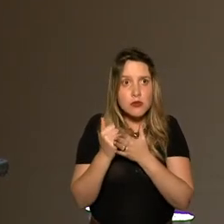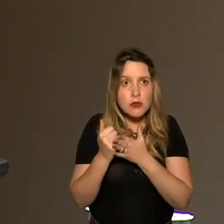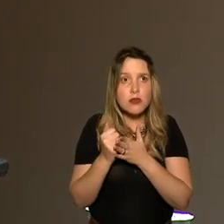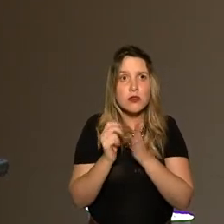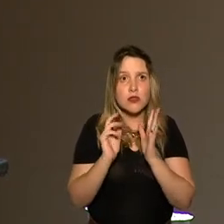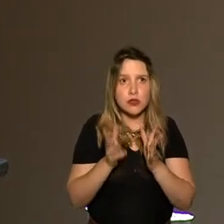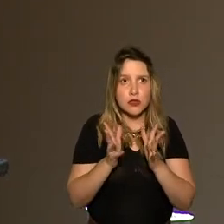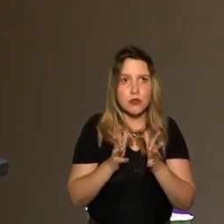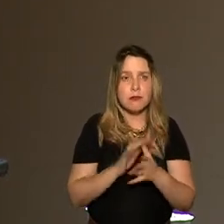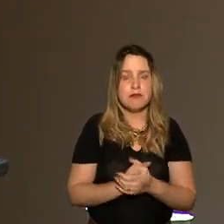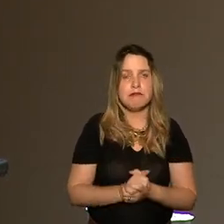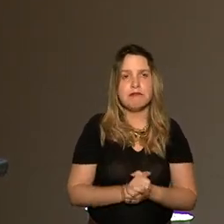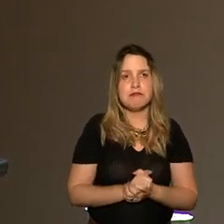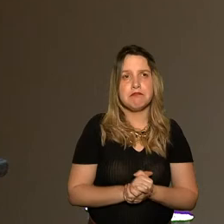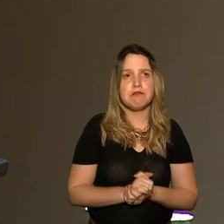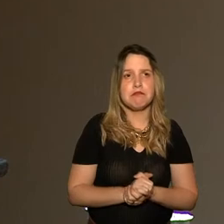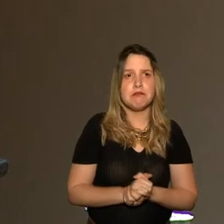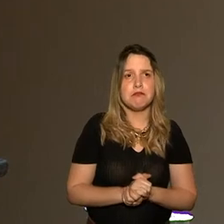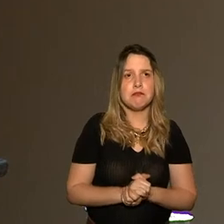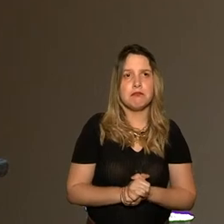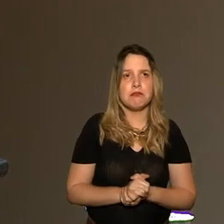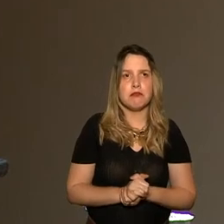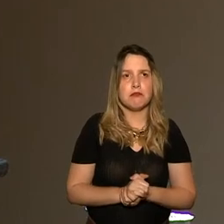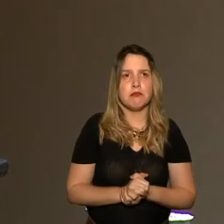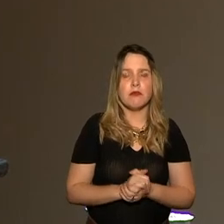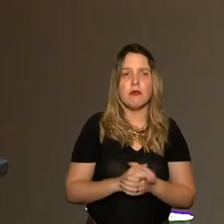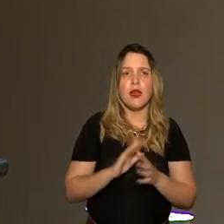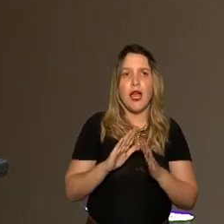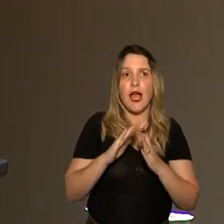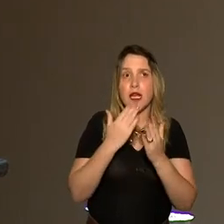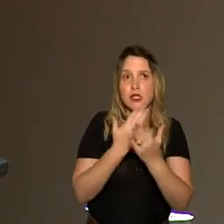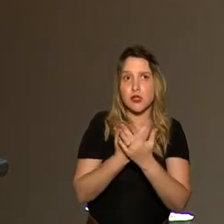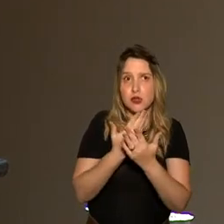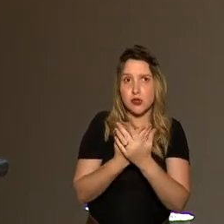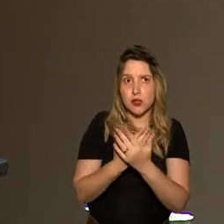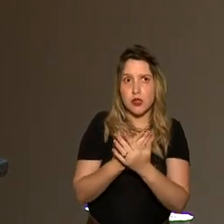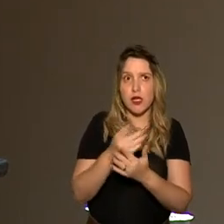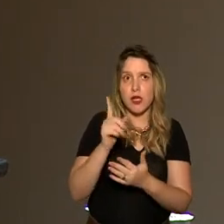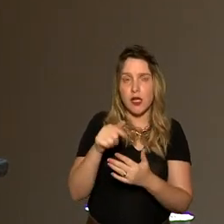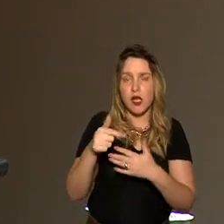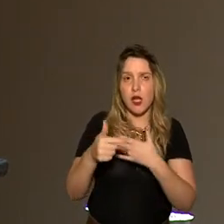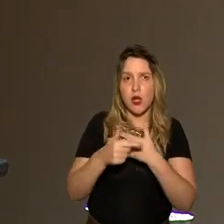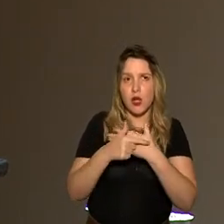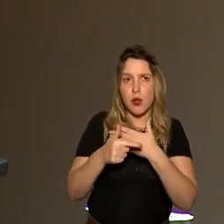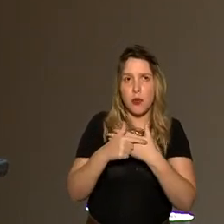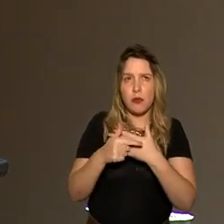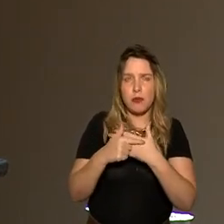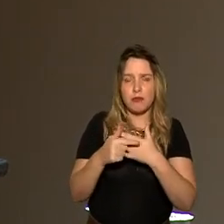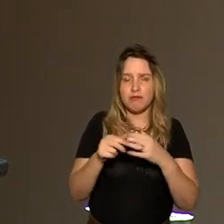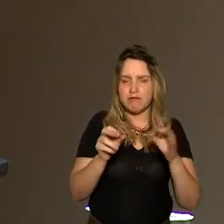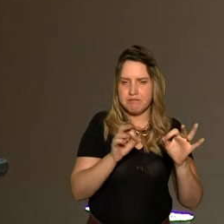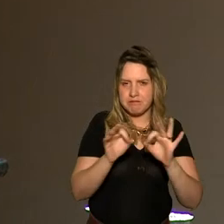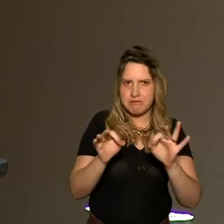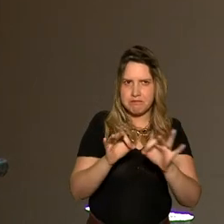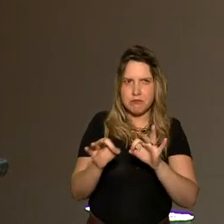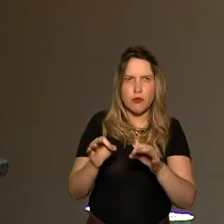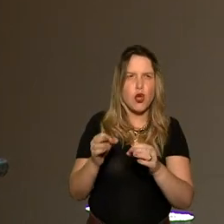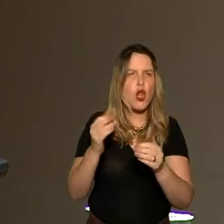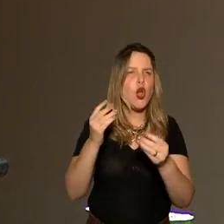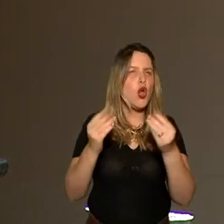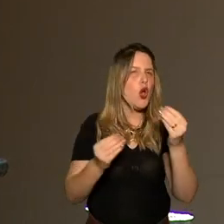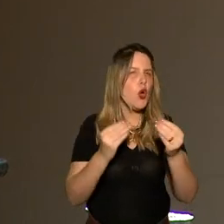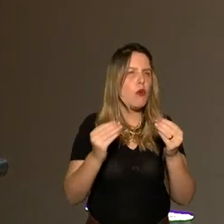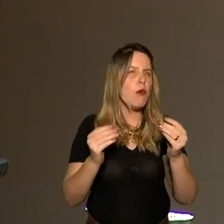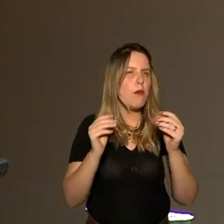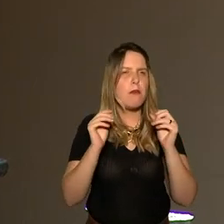já vão pensando por aí a escola né E essa relação com a instituição cultural como é que isso